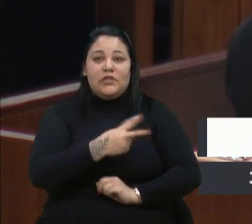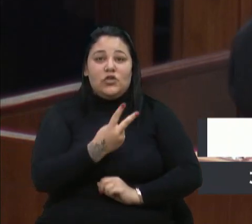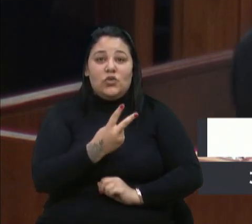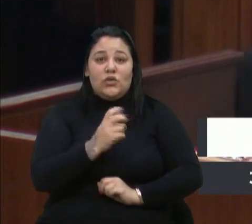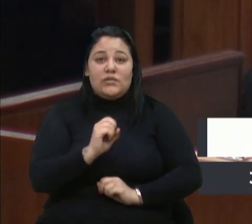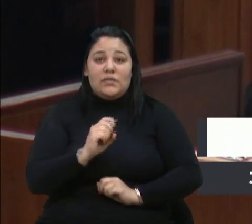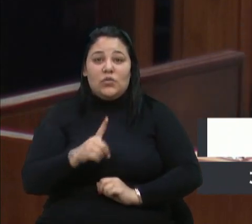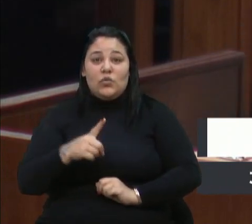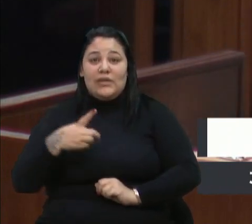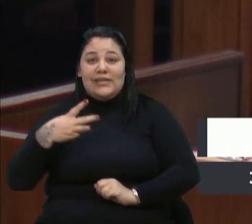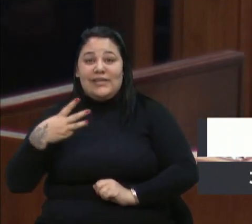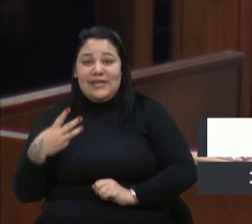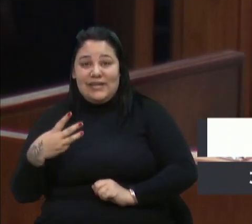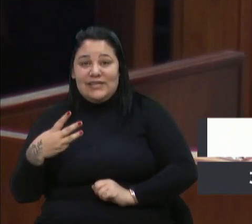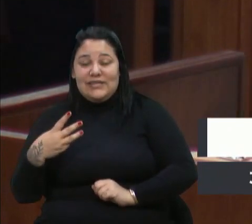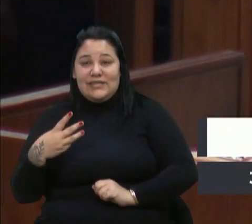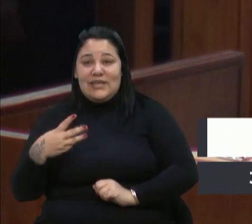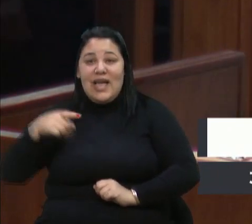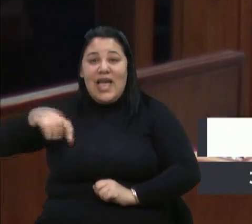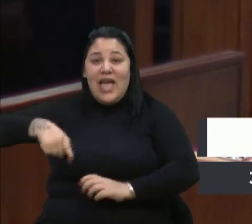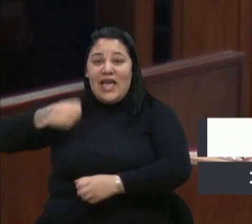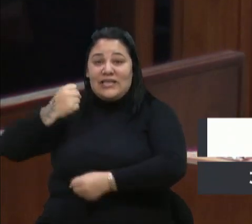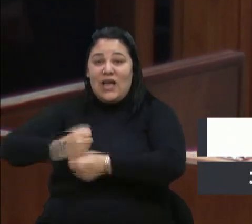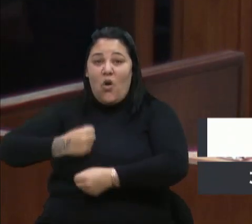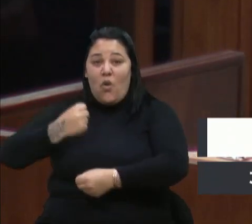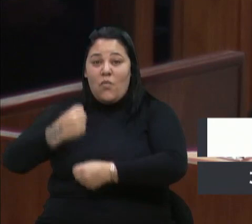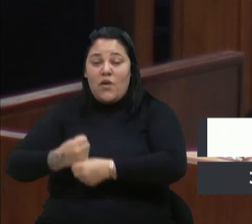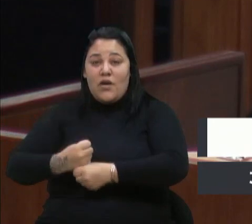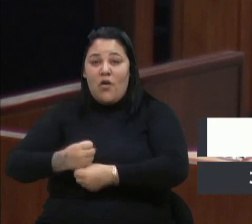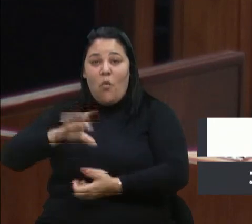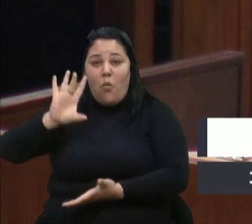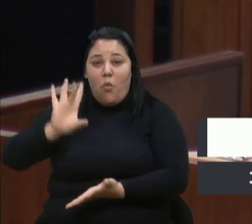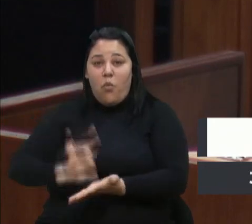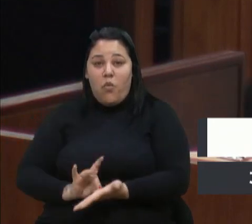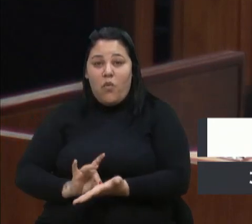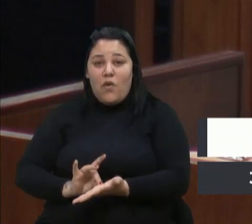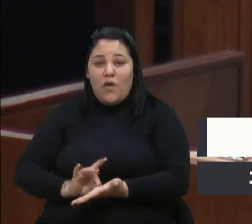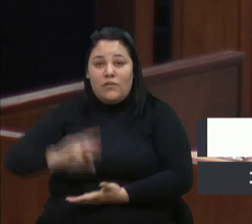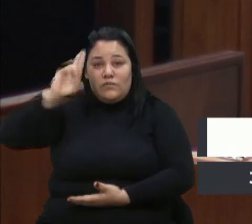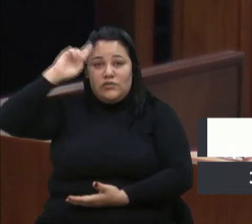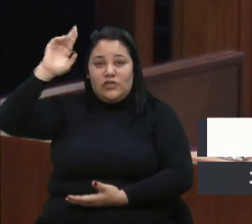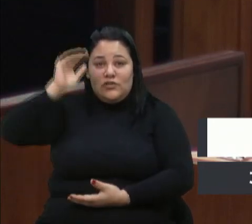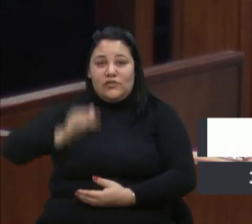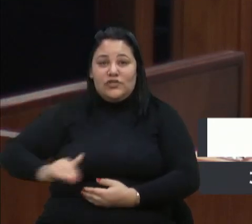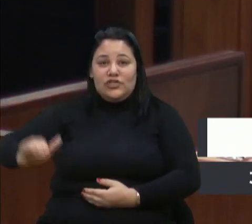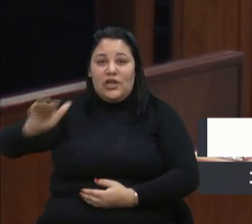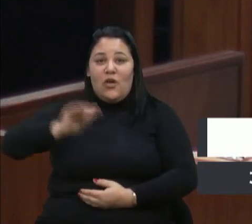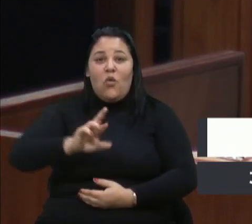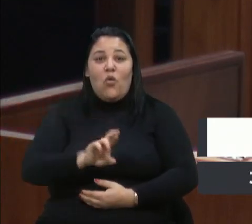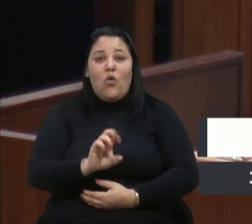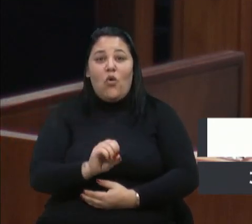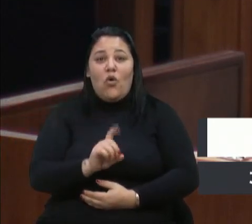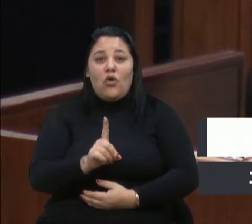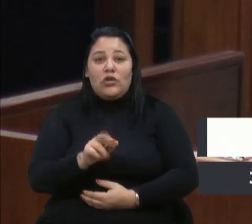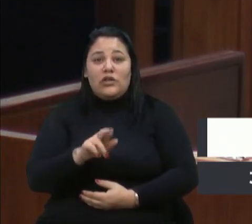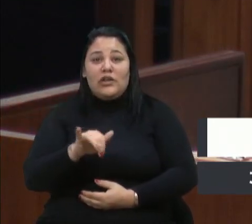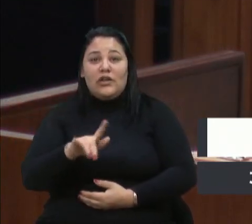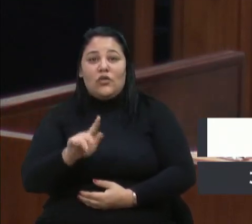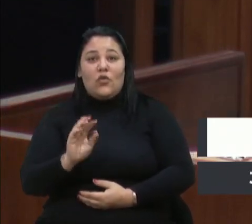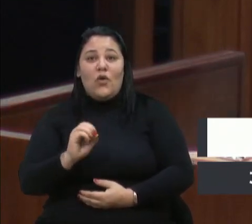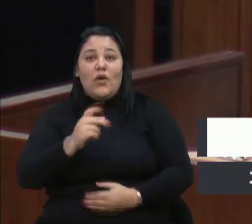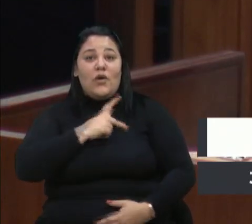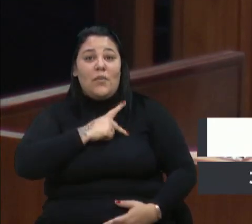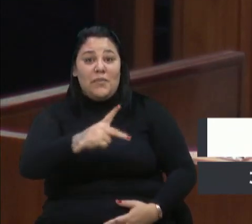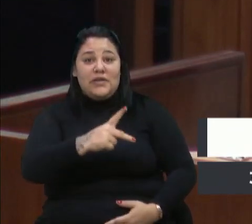2013, esta obra saiu do papel. O diretor-geral dessa casa, Rodrigo Weber, né, que hoje é o presidente